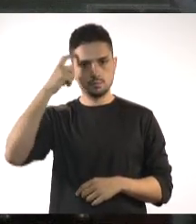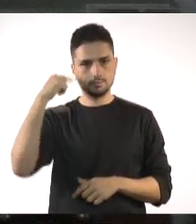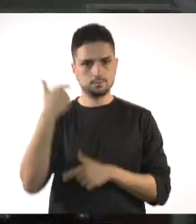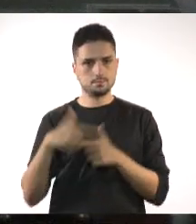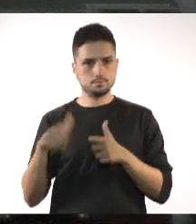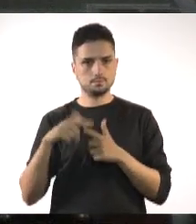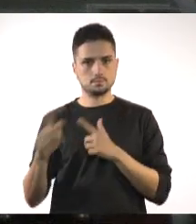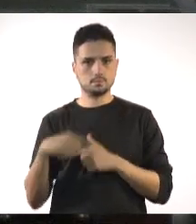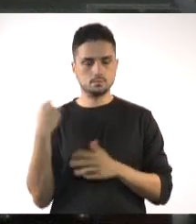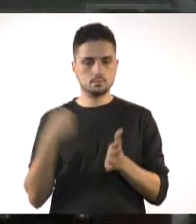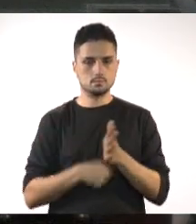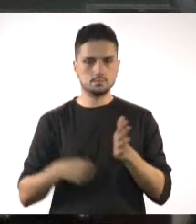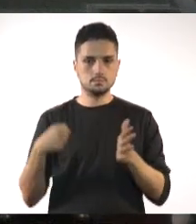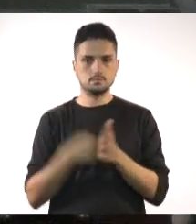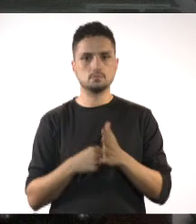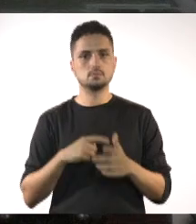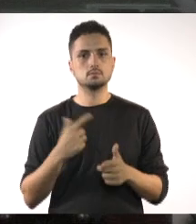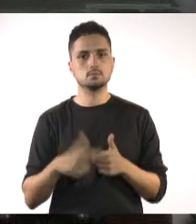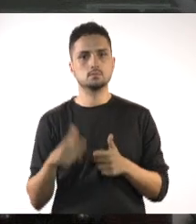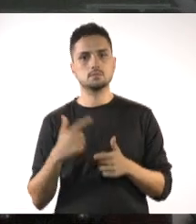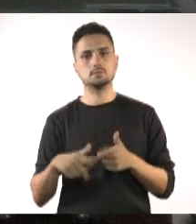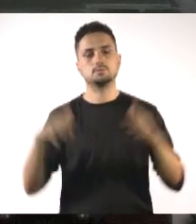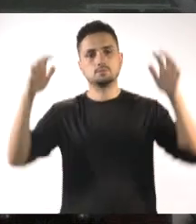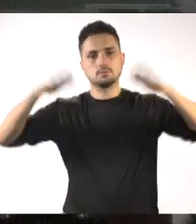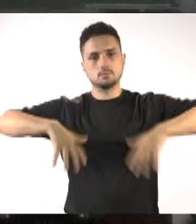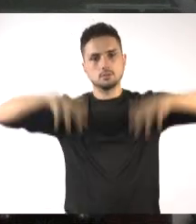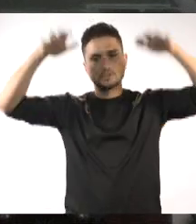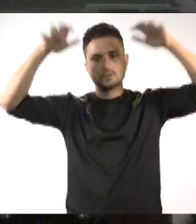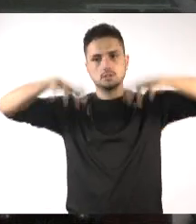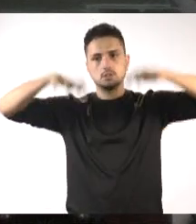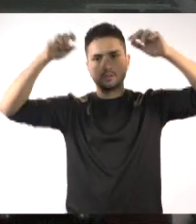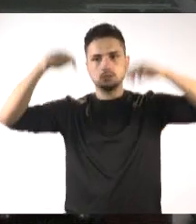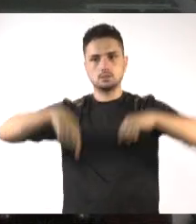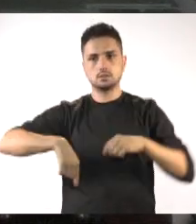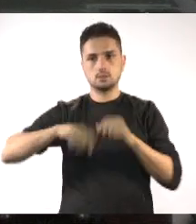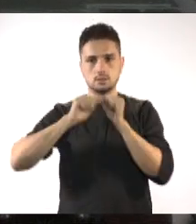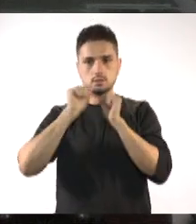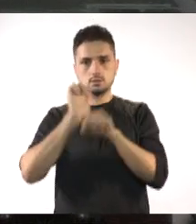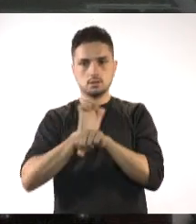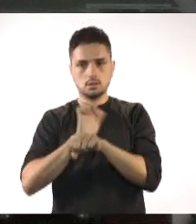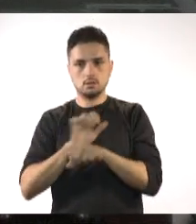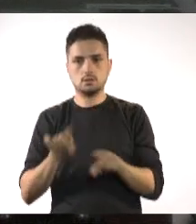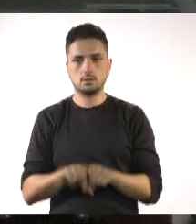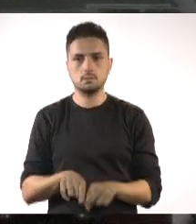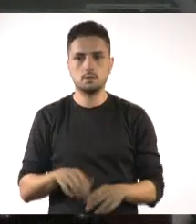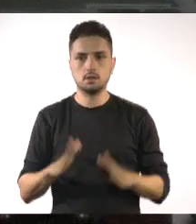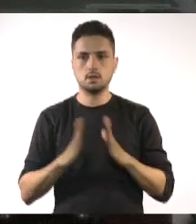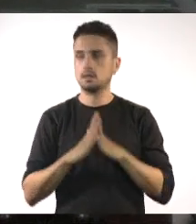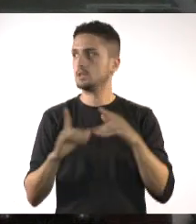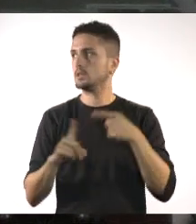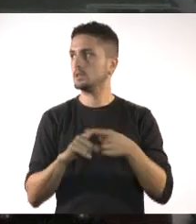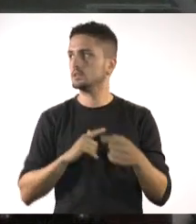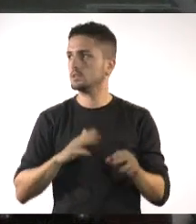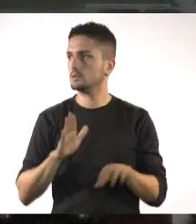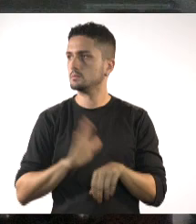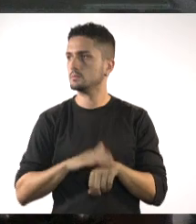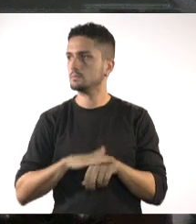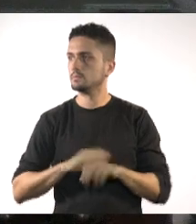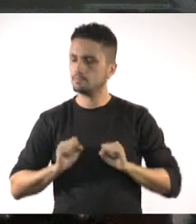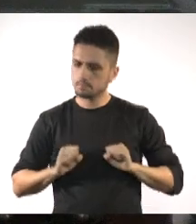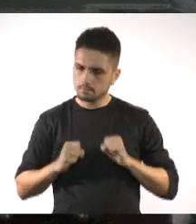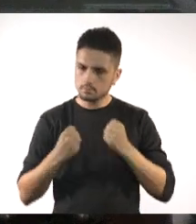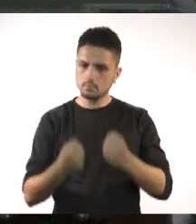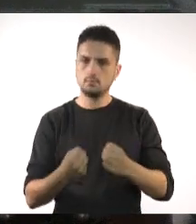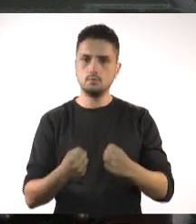enfrentamos, desde problemas como as enchentes que hoje acometem o nosso Estado, o papel da igreja de estar lá, de ser ponte,